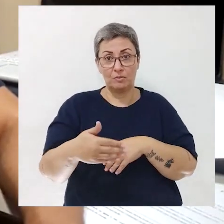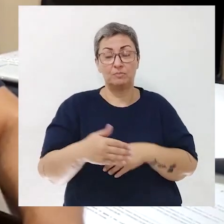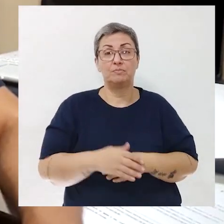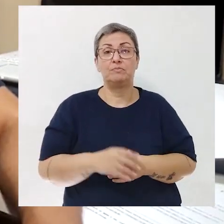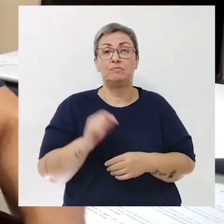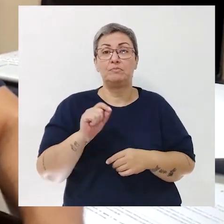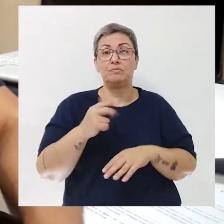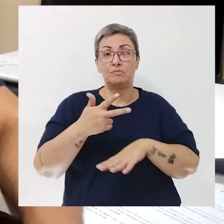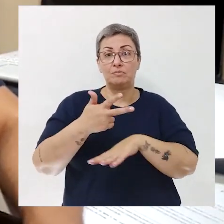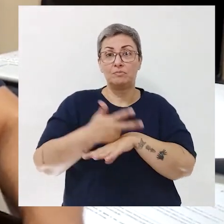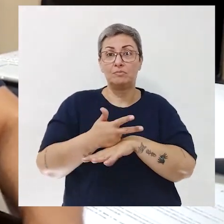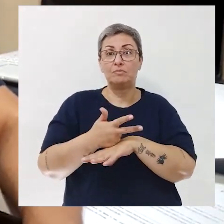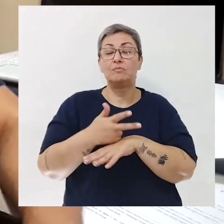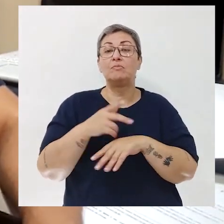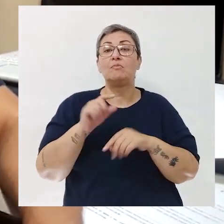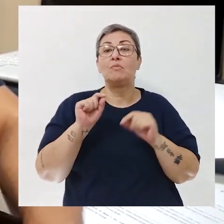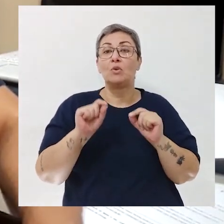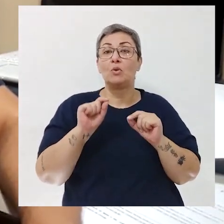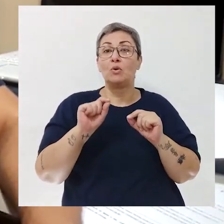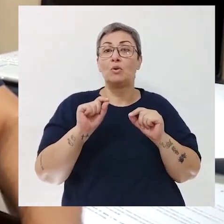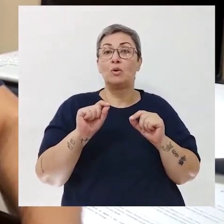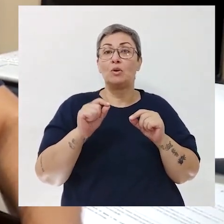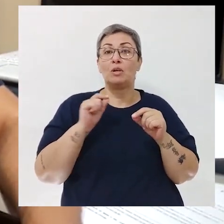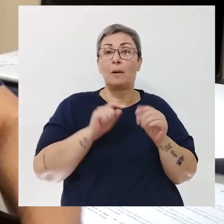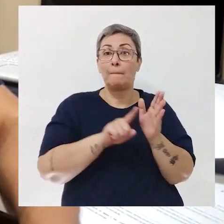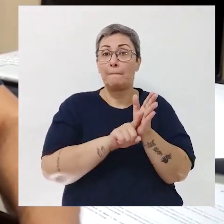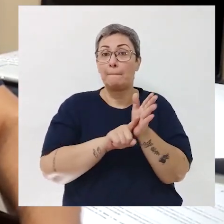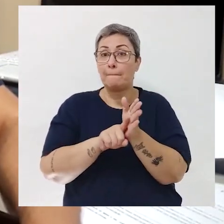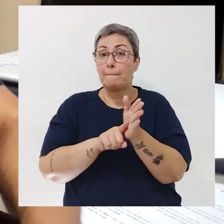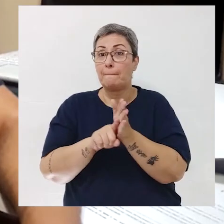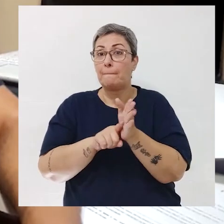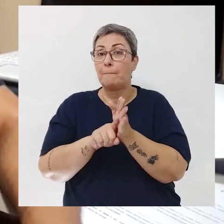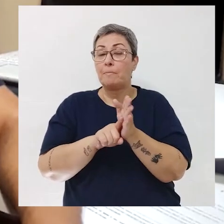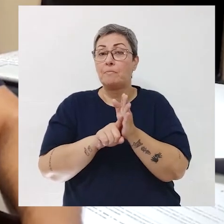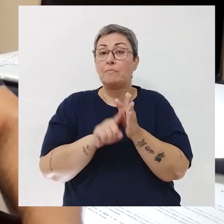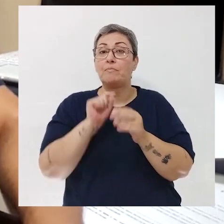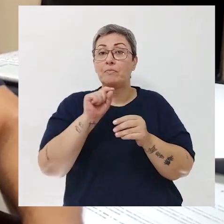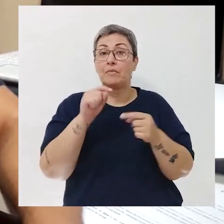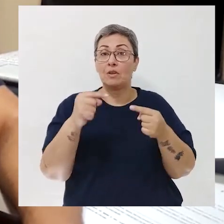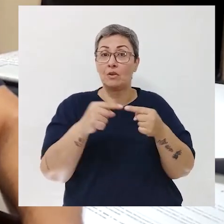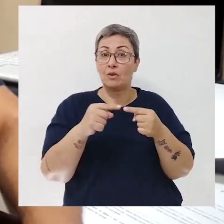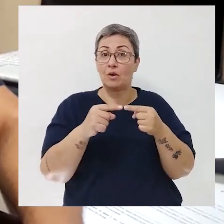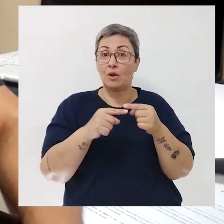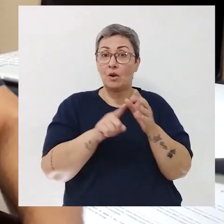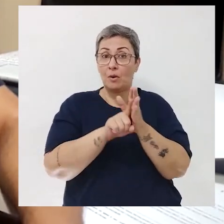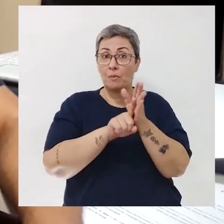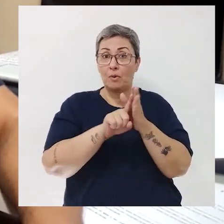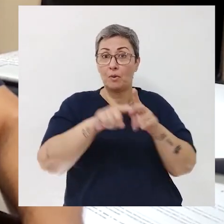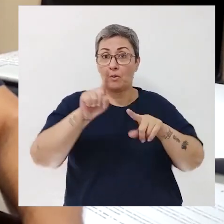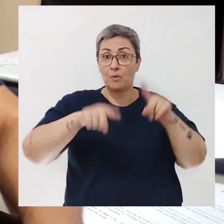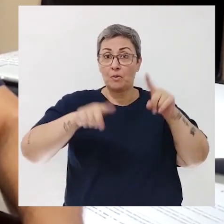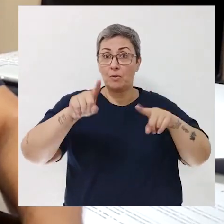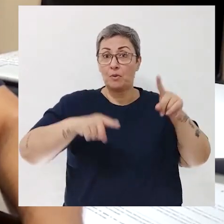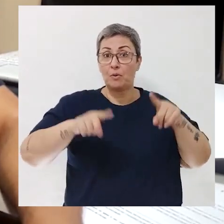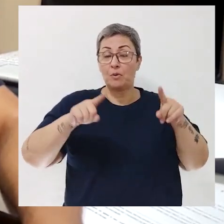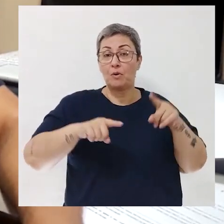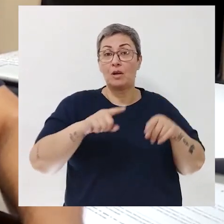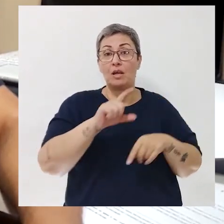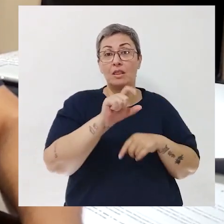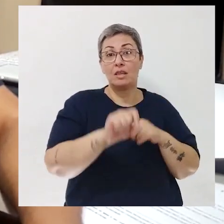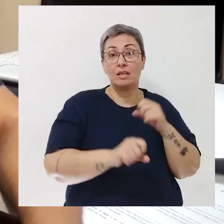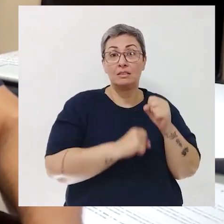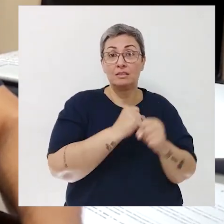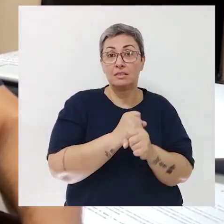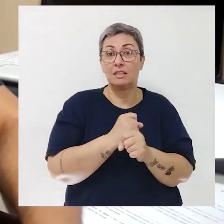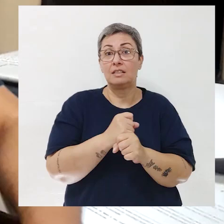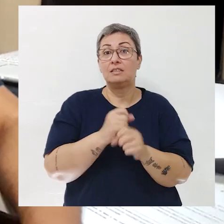pouquinho. Esse vídeo ele traz uma pesquisa baseada no censo realizado de 10